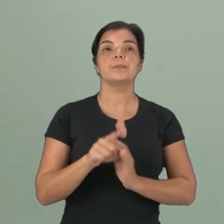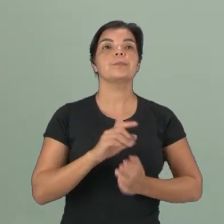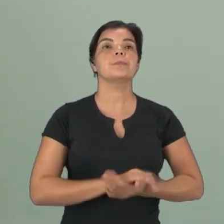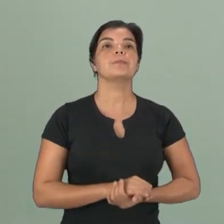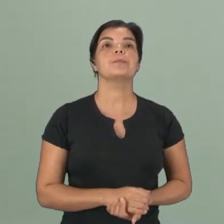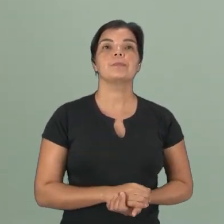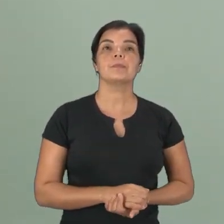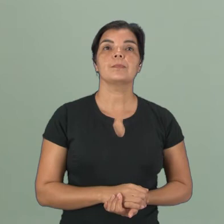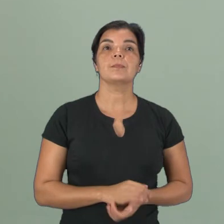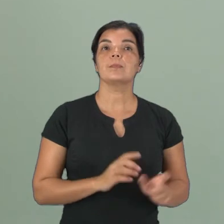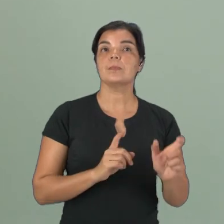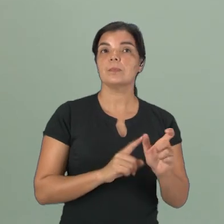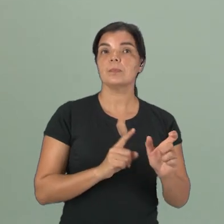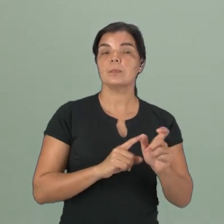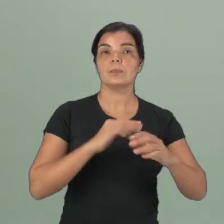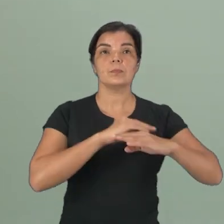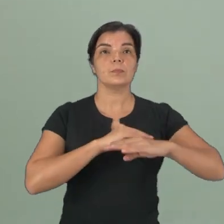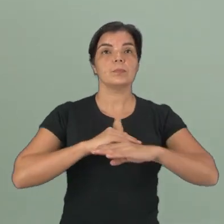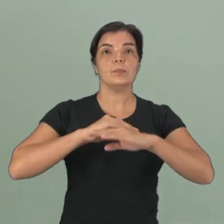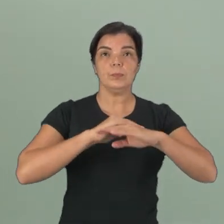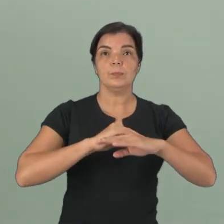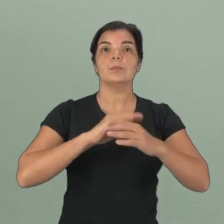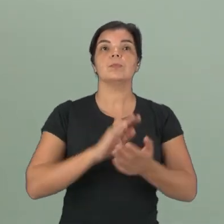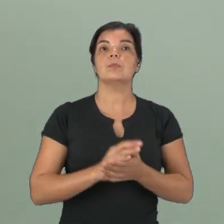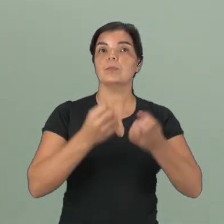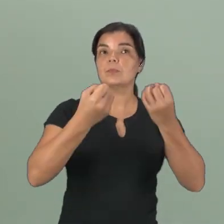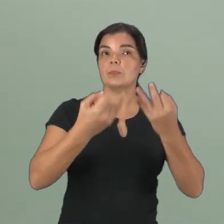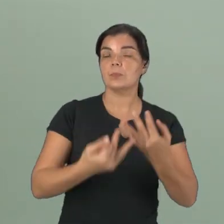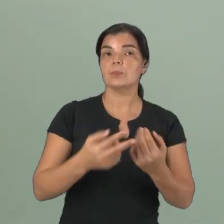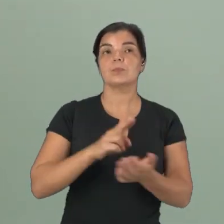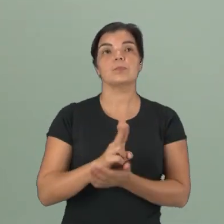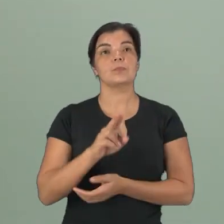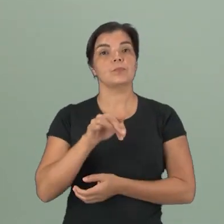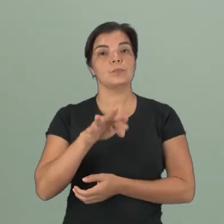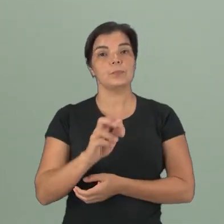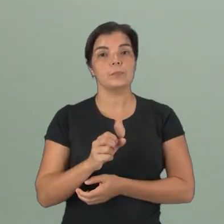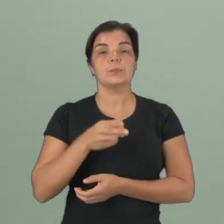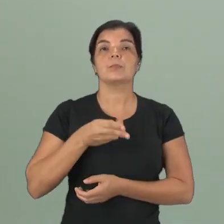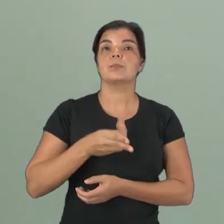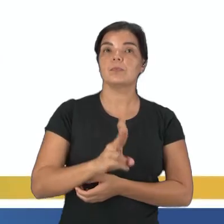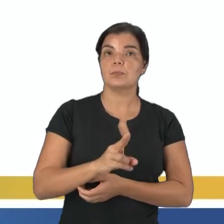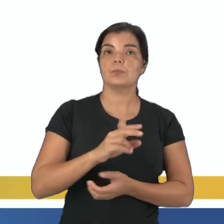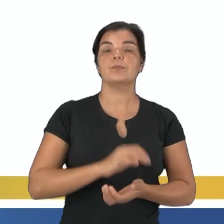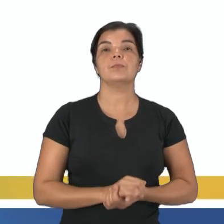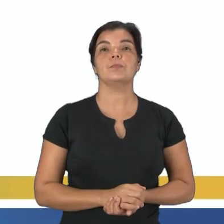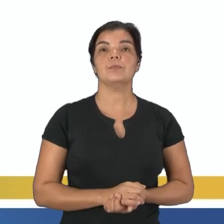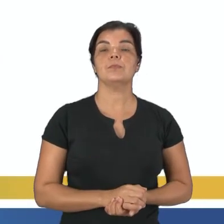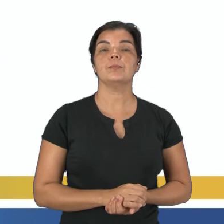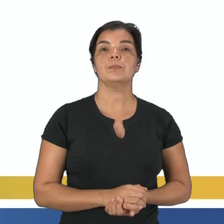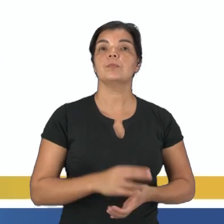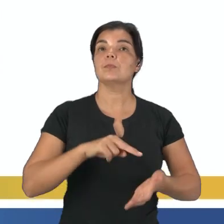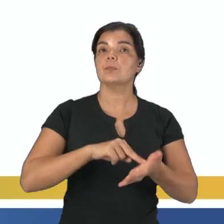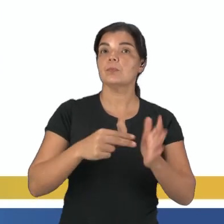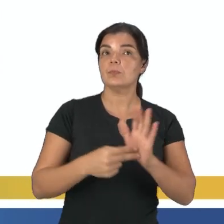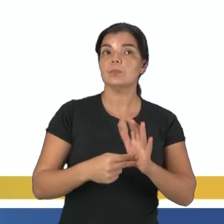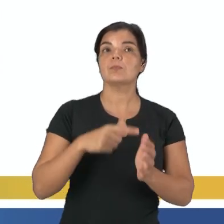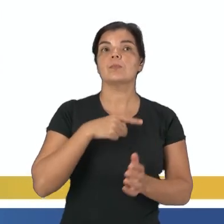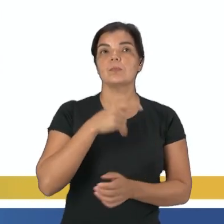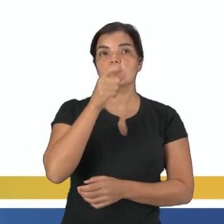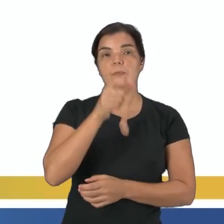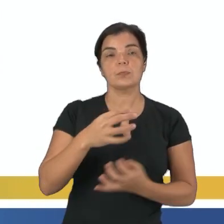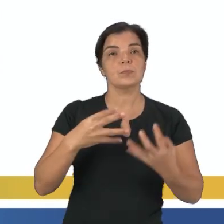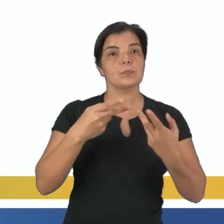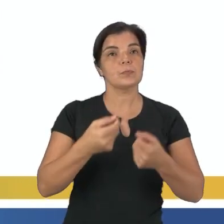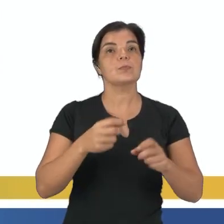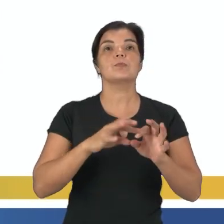questão. A palavra igualdade está relacionada com o conceito de uniformidade, de continuidade, ou seja,